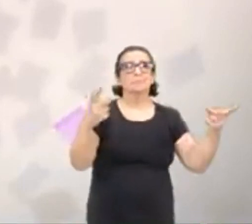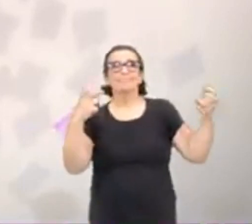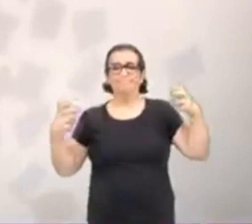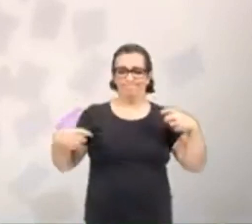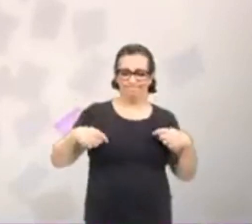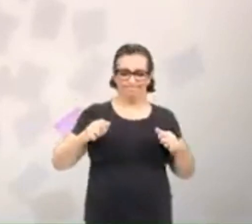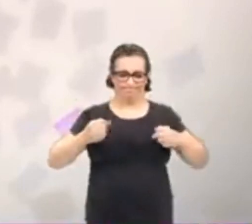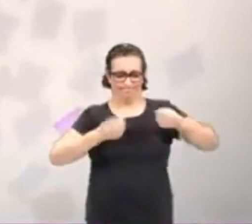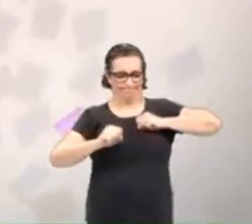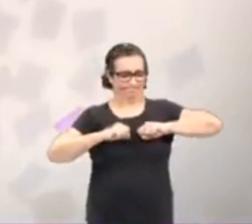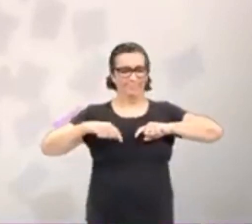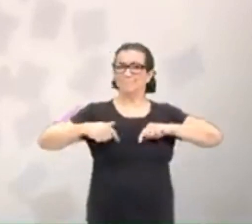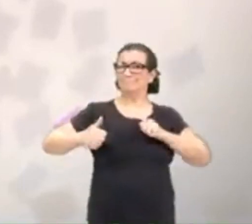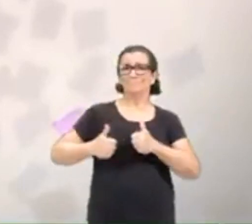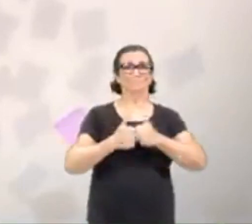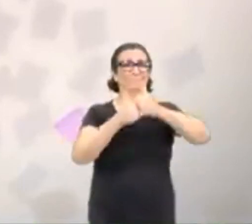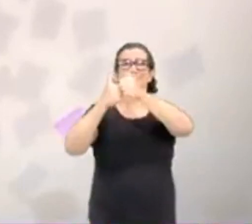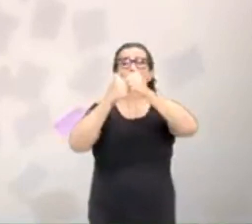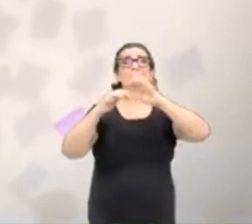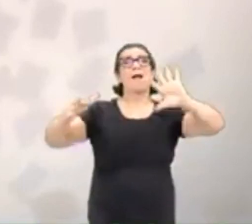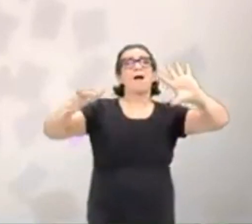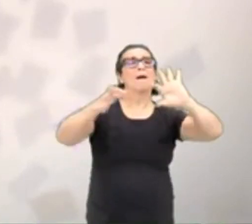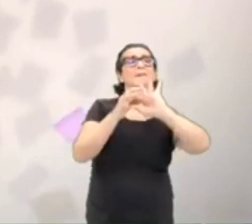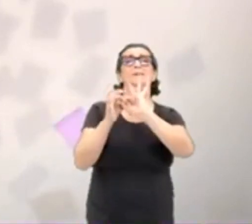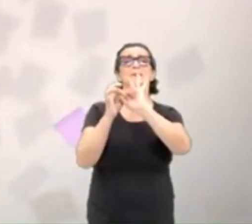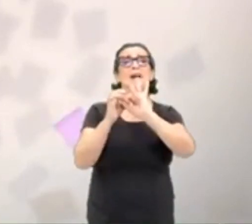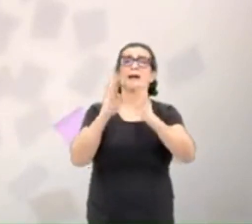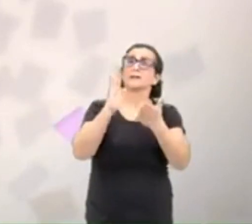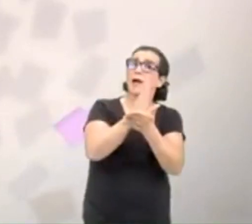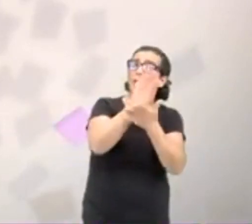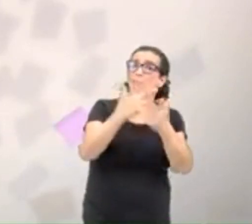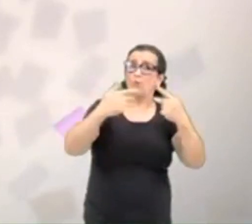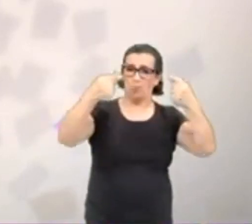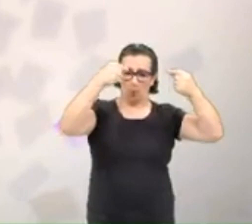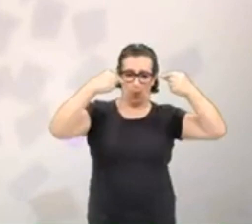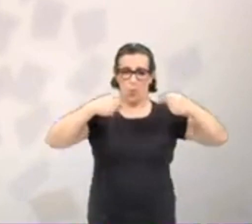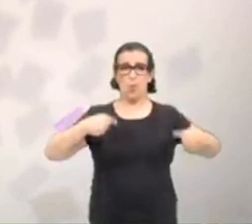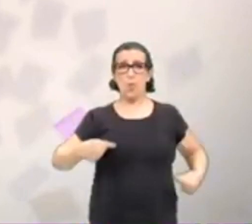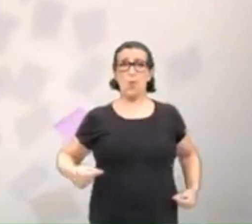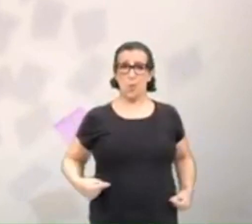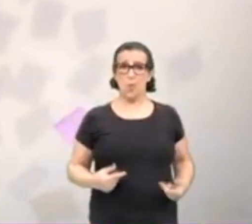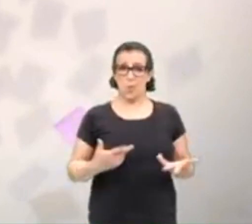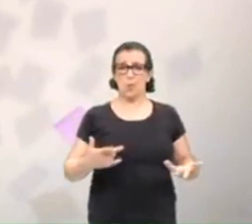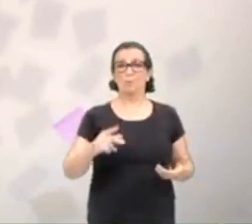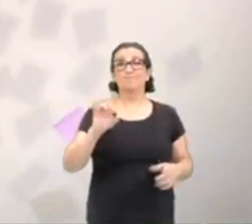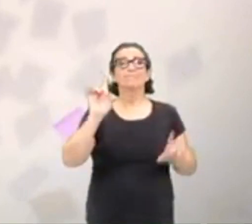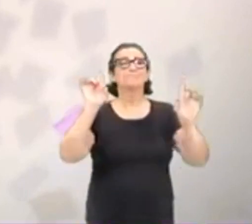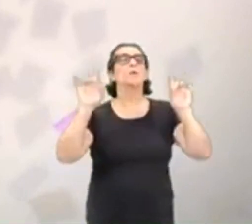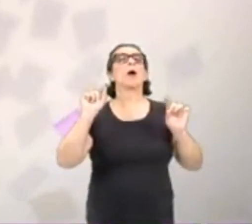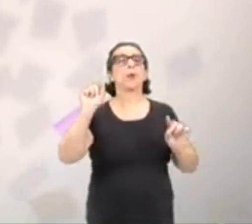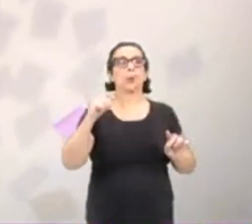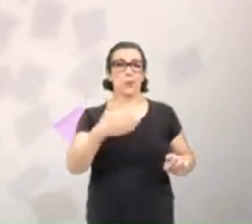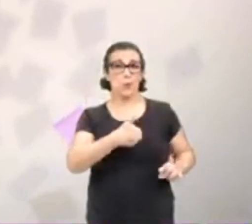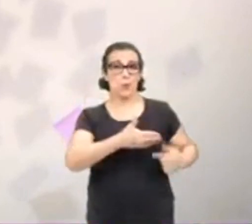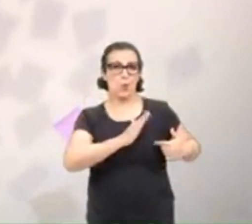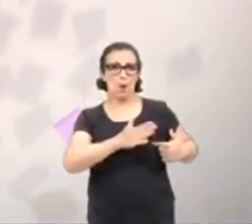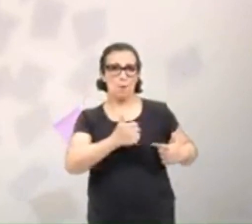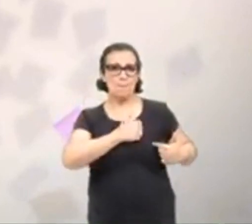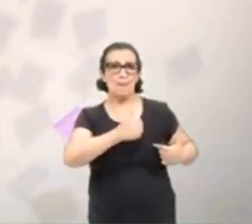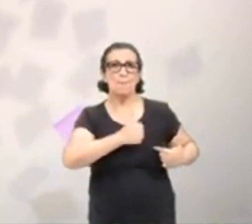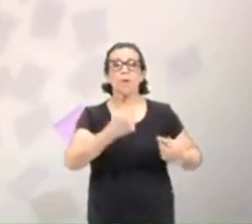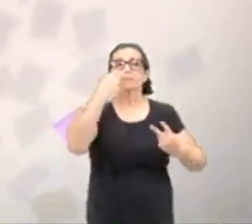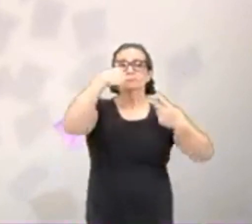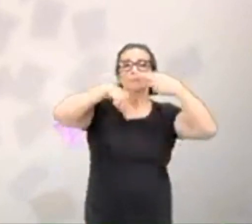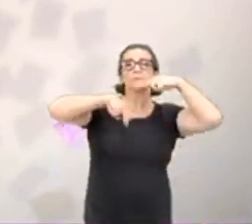ela nos acompanha e ela em geral está atrelada alguns órgãos específicos do nosso corpo em especial o sistema cardíaco